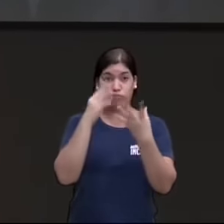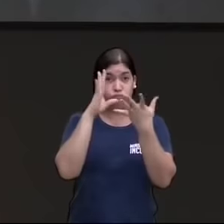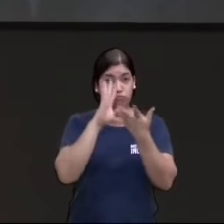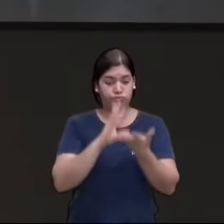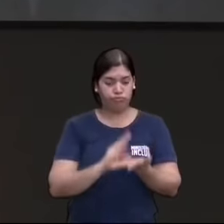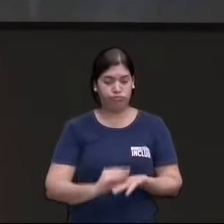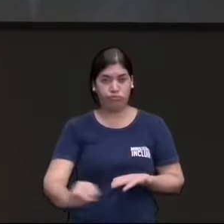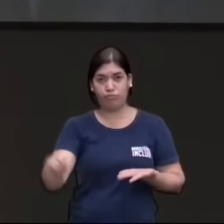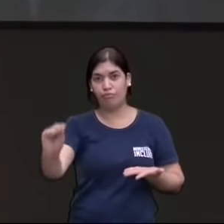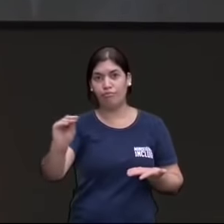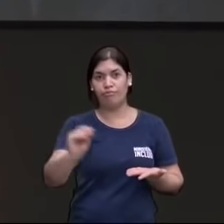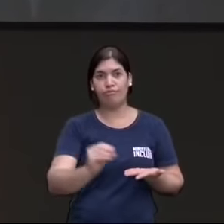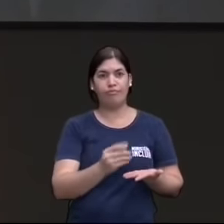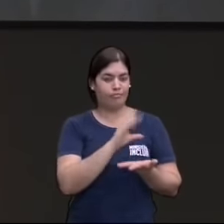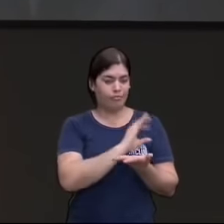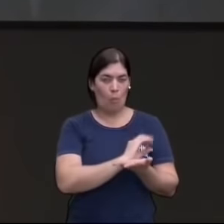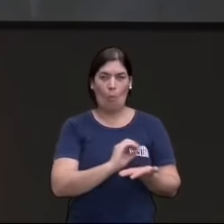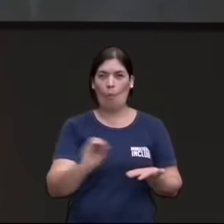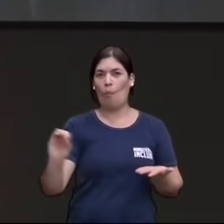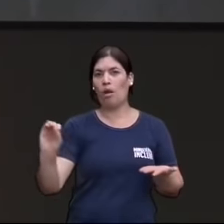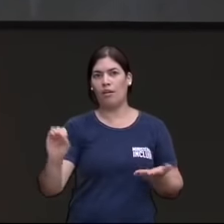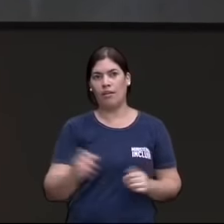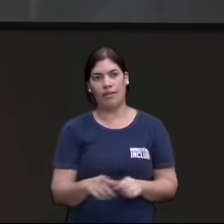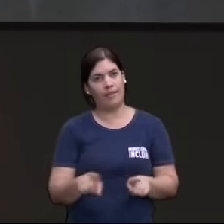acabou, os amigos também acabaram.